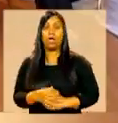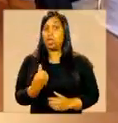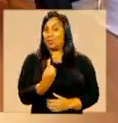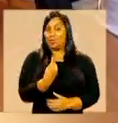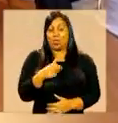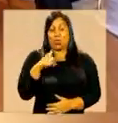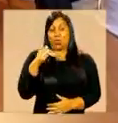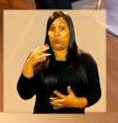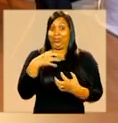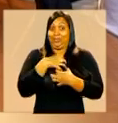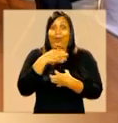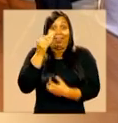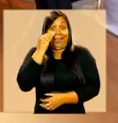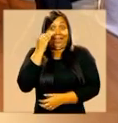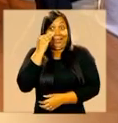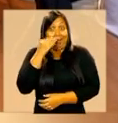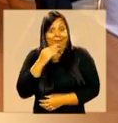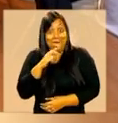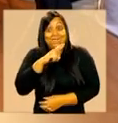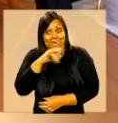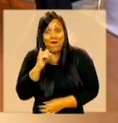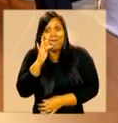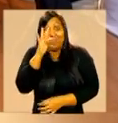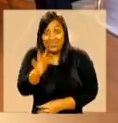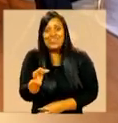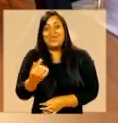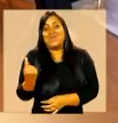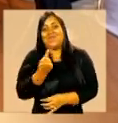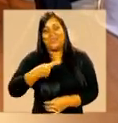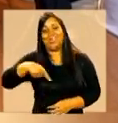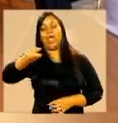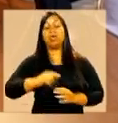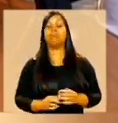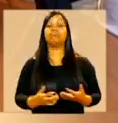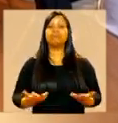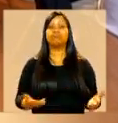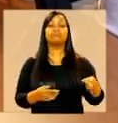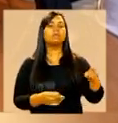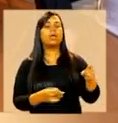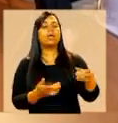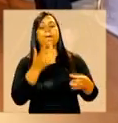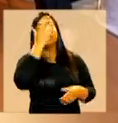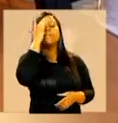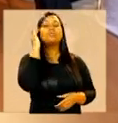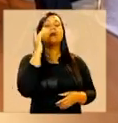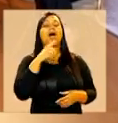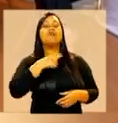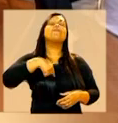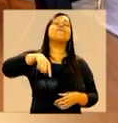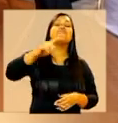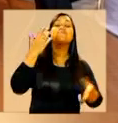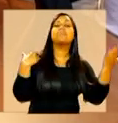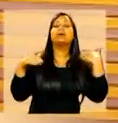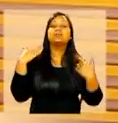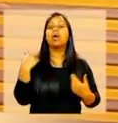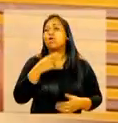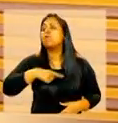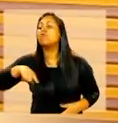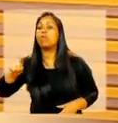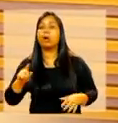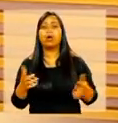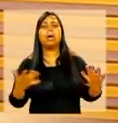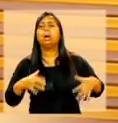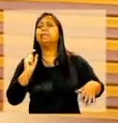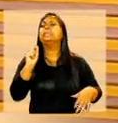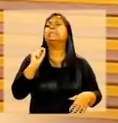não? viajei, estou me preparando para a próxima ir sozinha. Então você é um pouco daquela pessoa que você fala assim, fui para tal lugar ou vou para tal